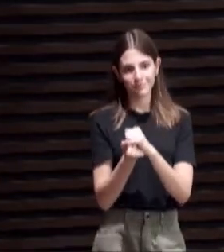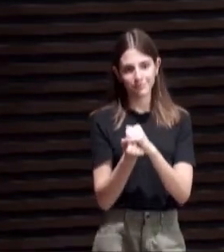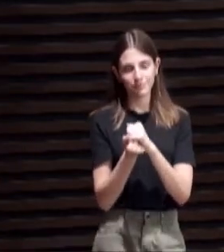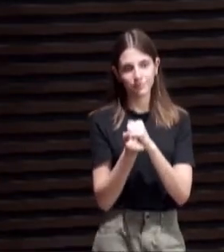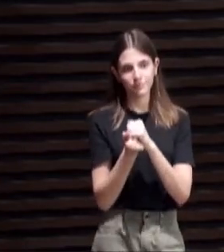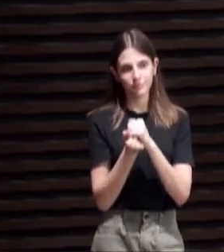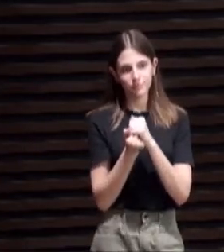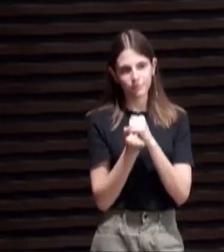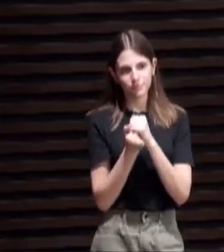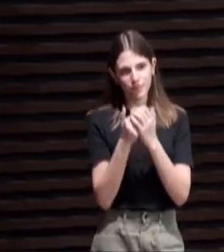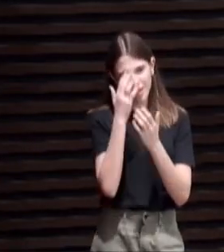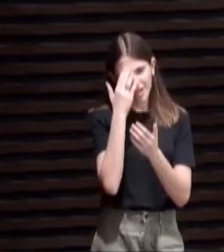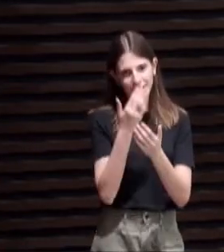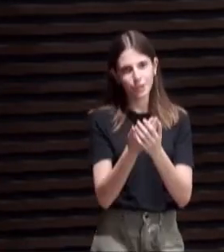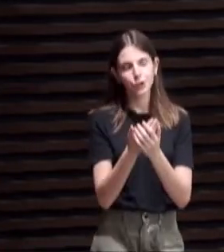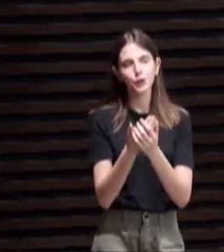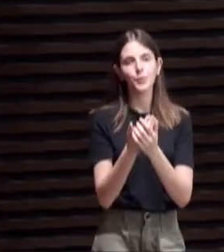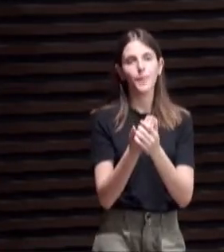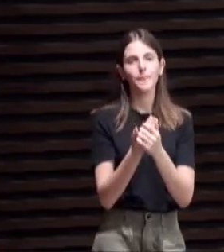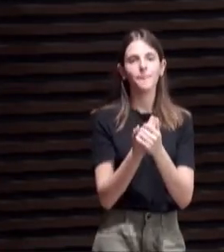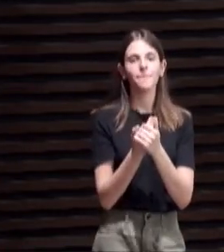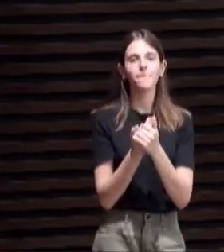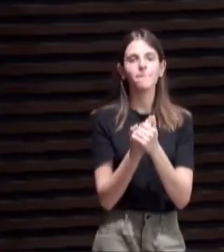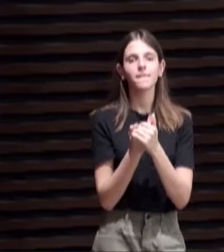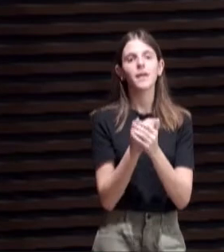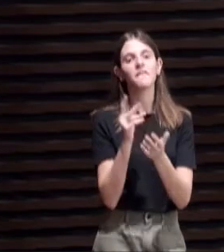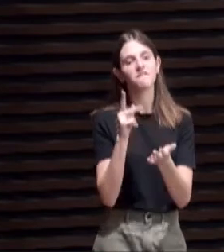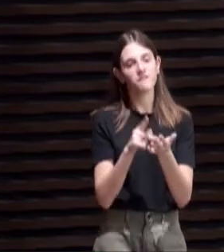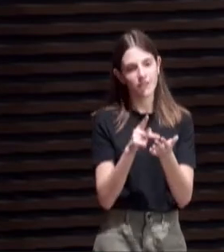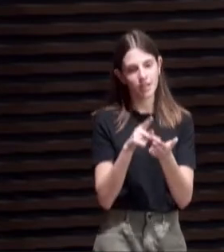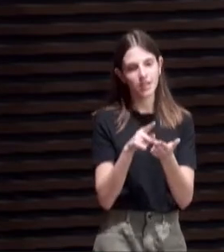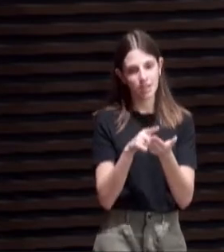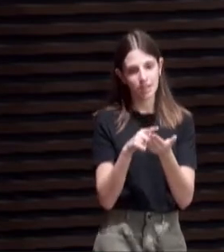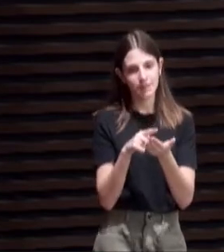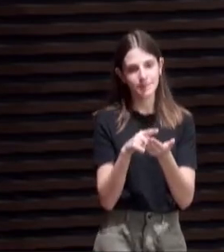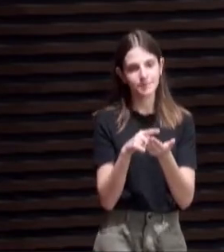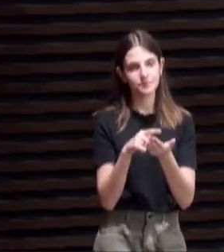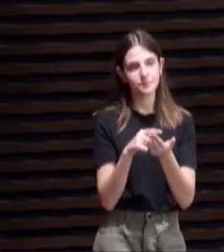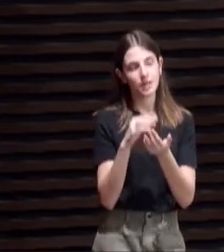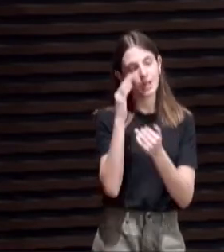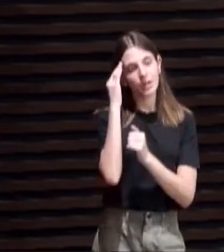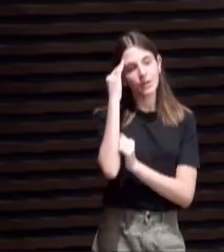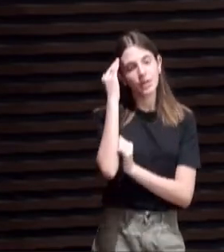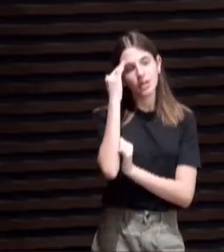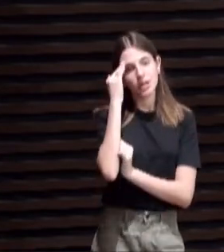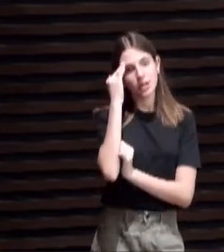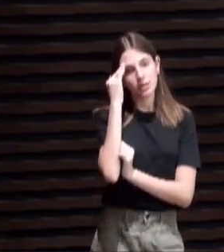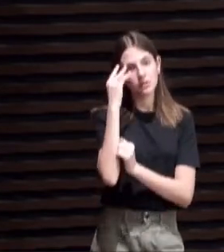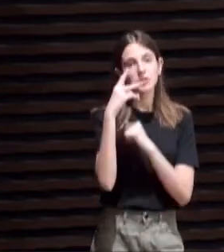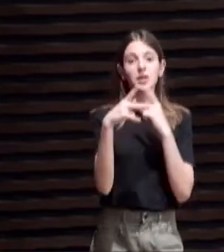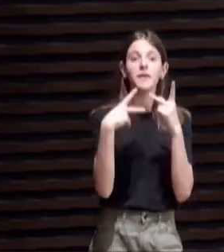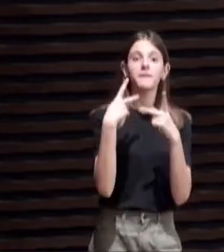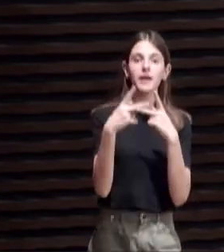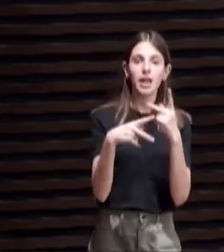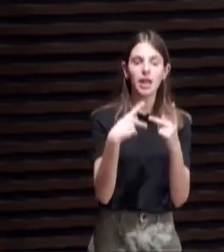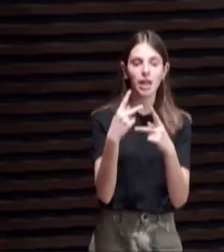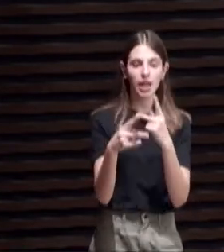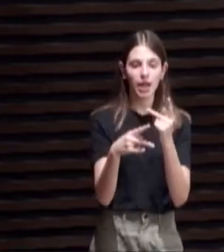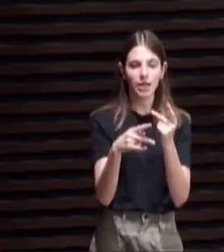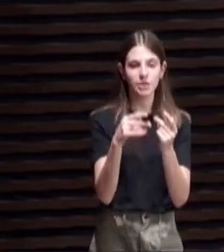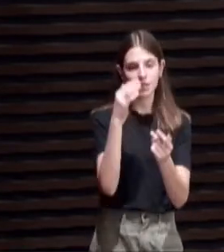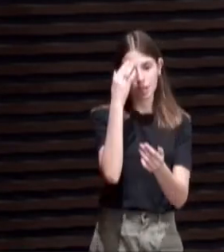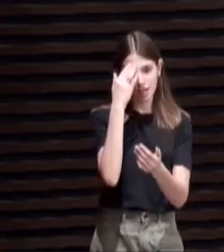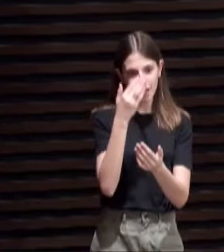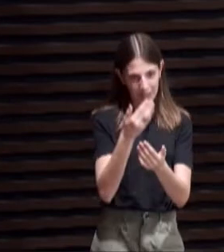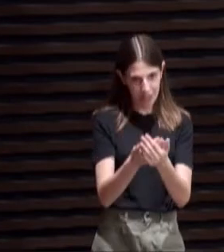A pergunta ela é legítima. Eu entendo que falar de conversão com os discípulos